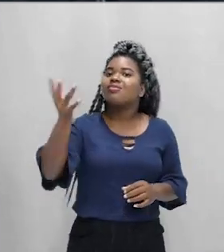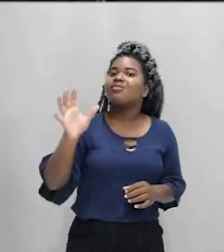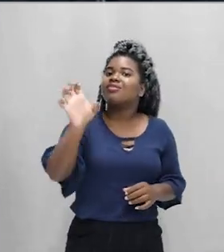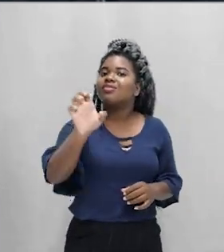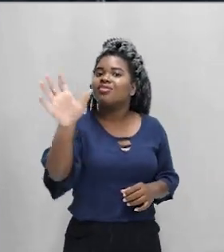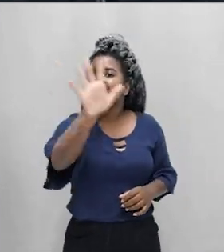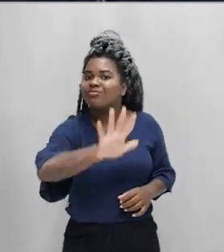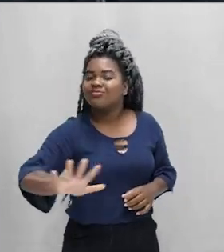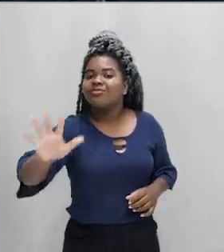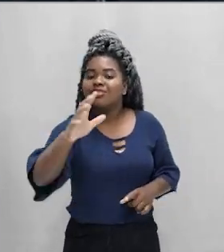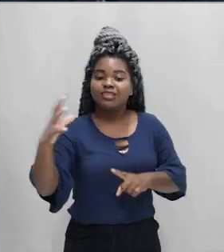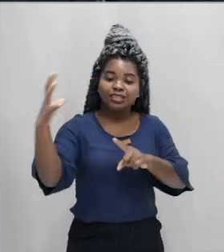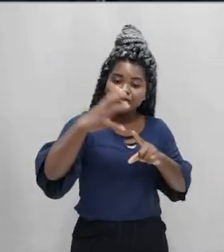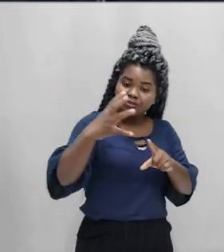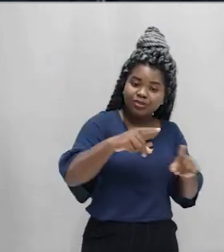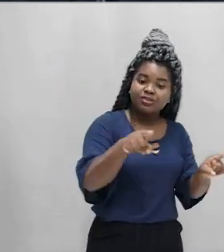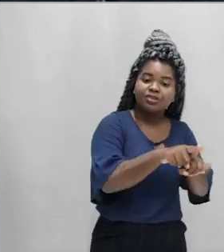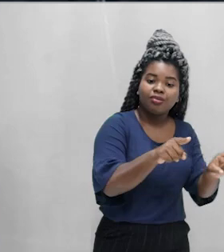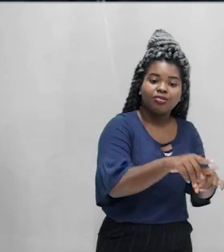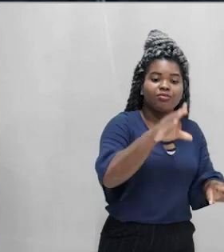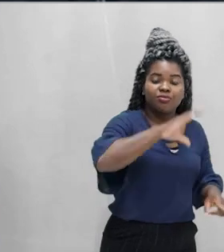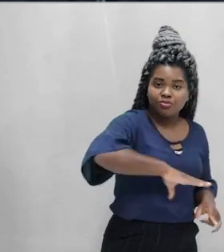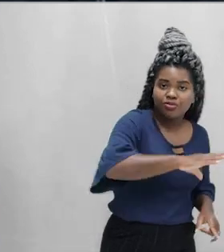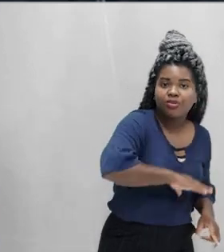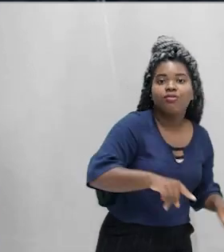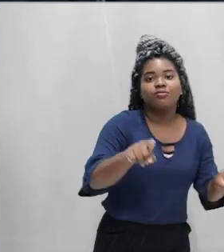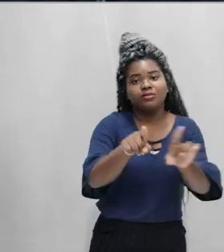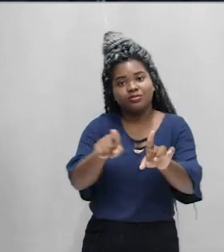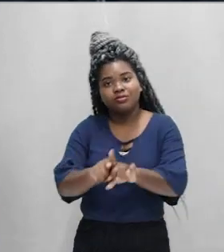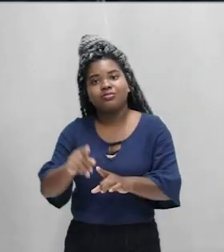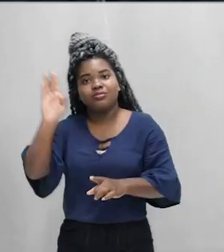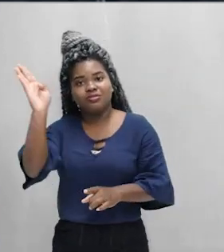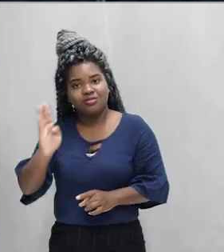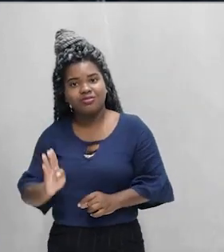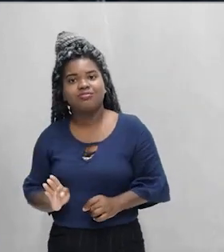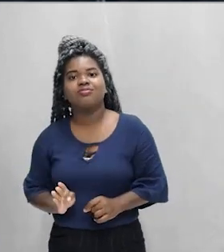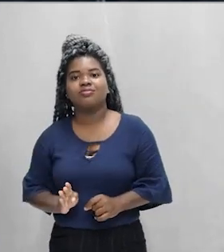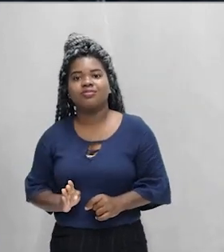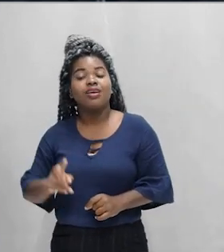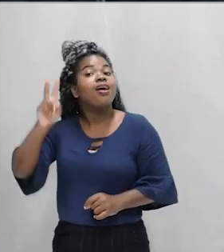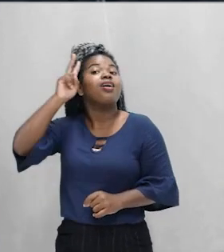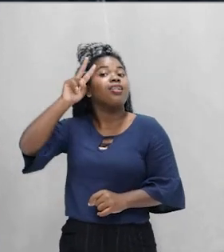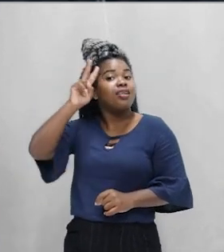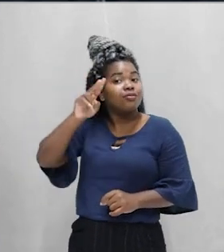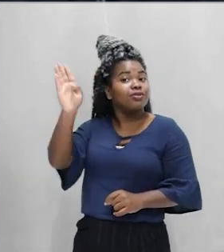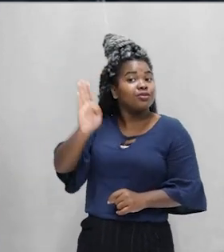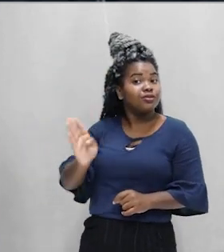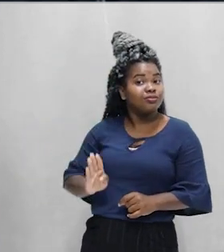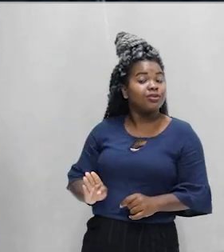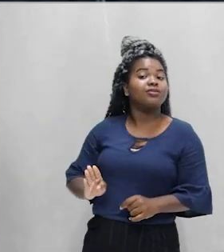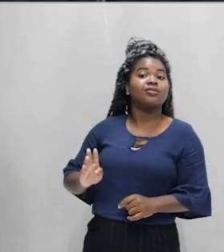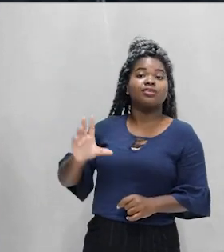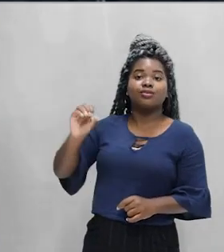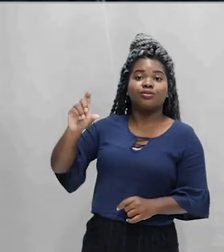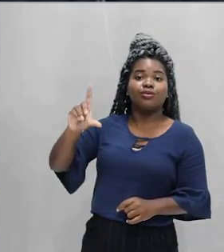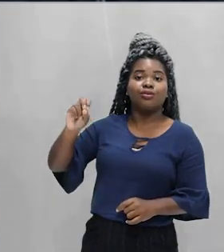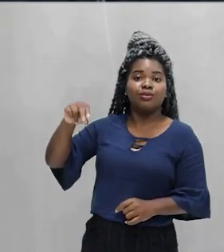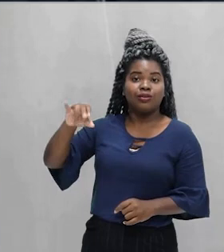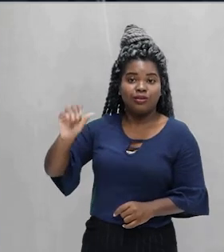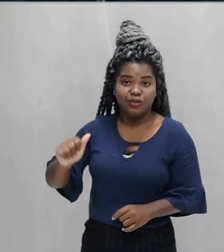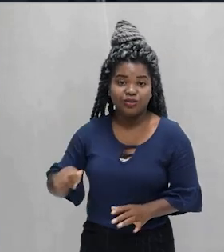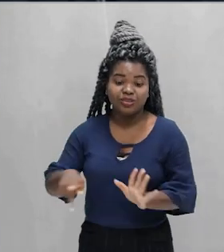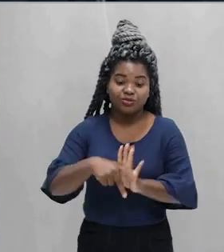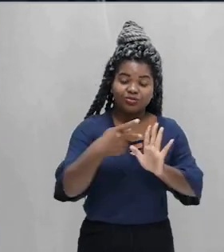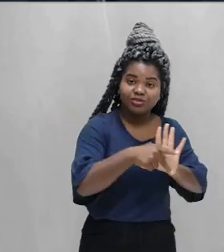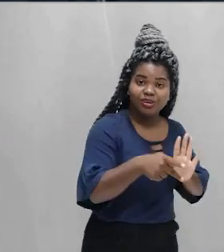contaminou não só Portugal, como também o Brasil, né? Lembrando que o Brasil era colônia de Portugal, tá bom? Então,